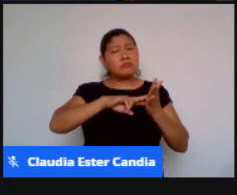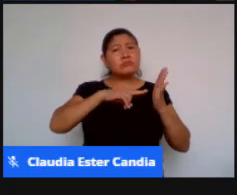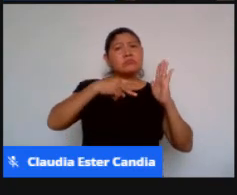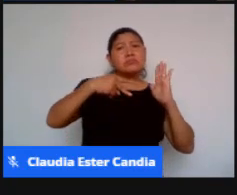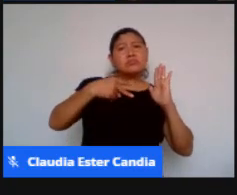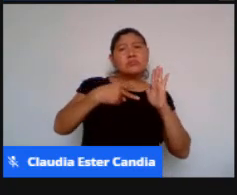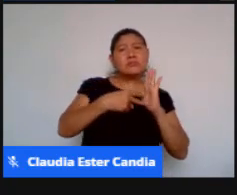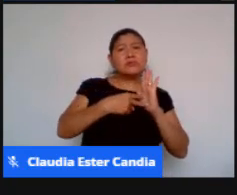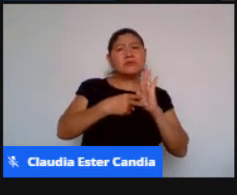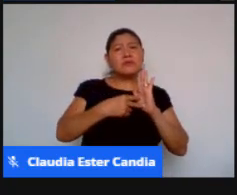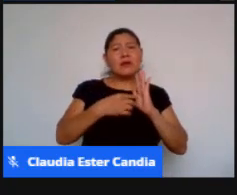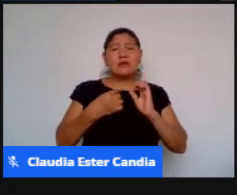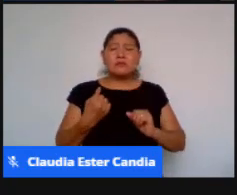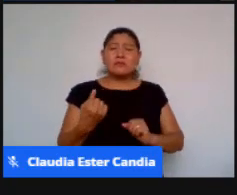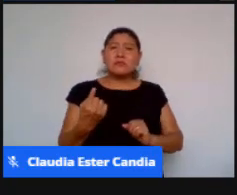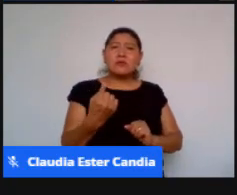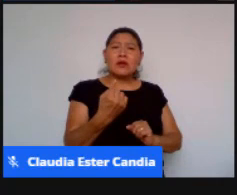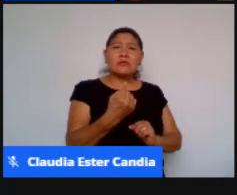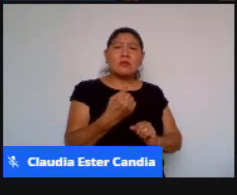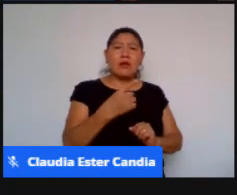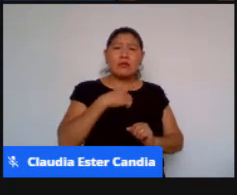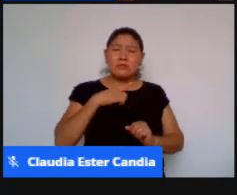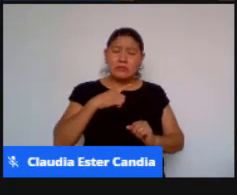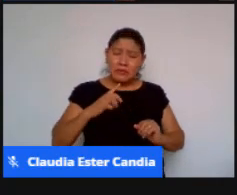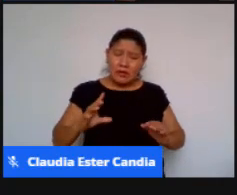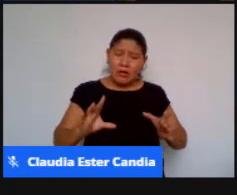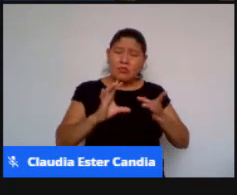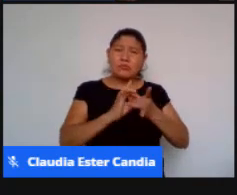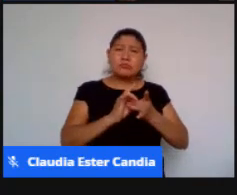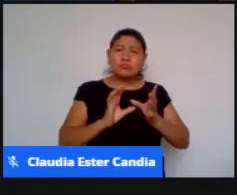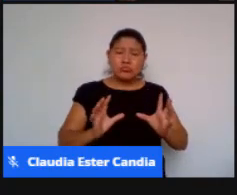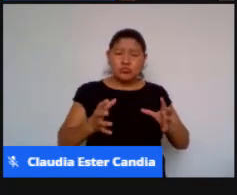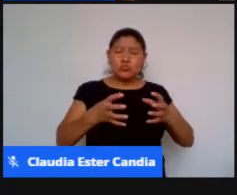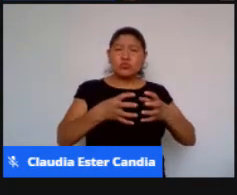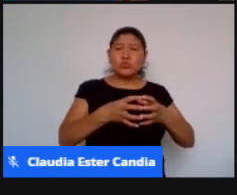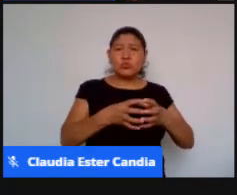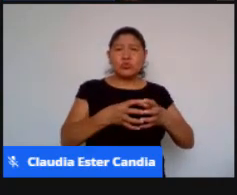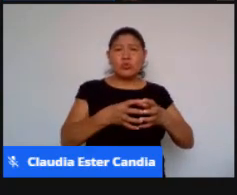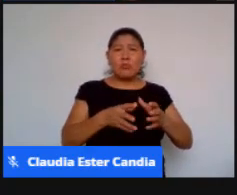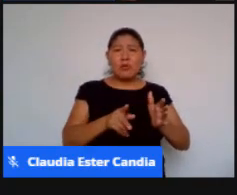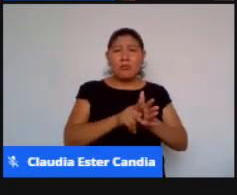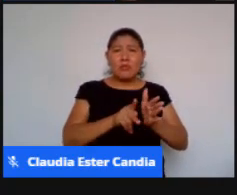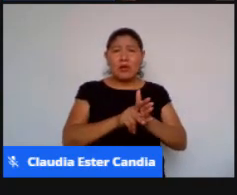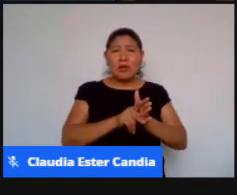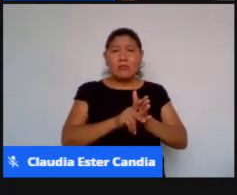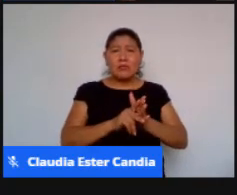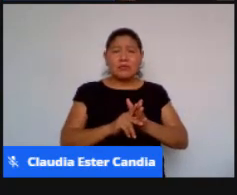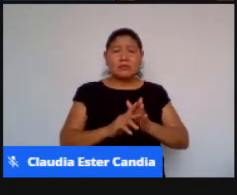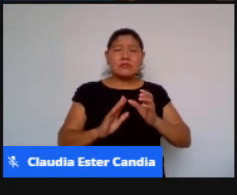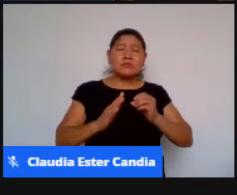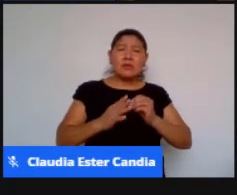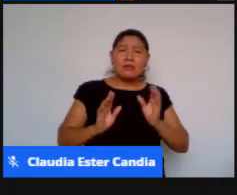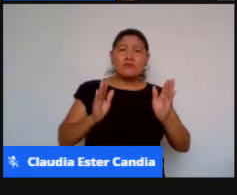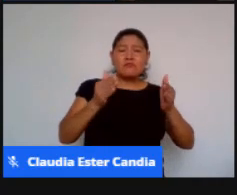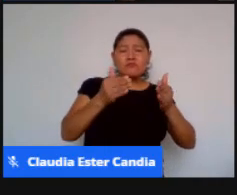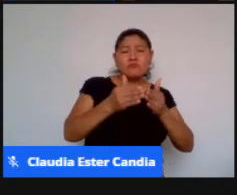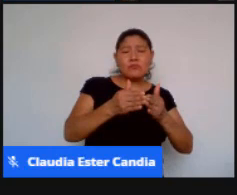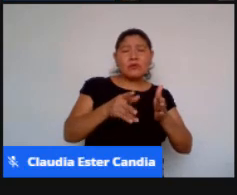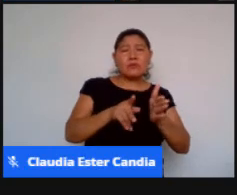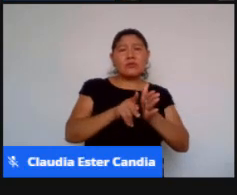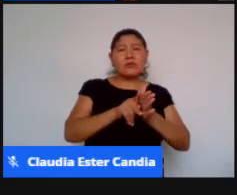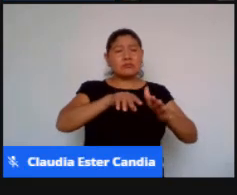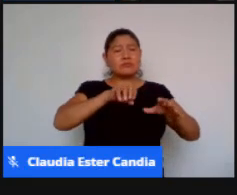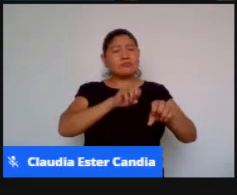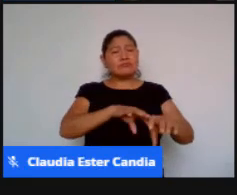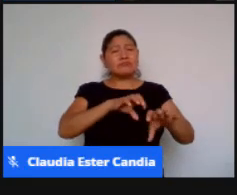né? Nesses aí que tem um agrupamento de habilidades para eu poder, que são relacionadas, vamos por assim, a esse objeto